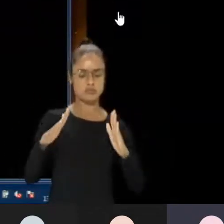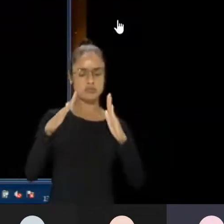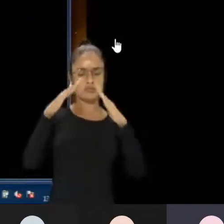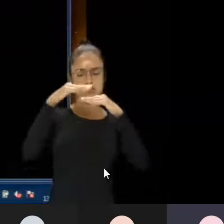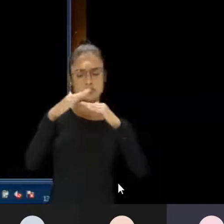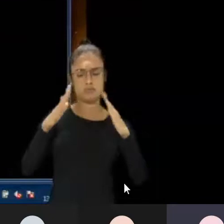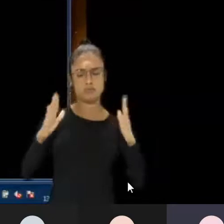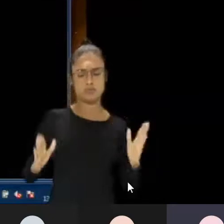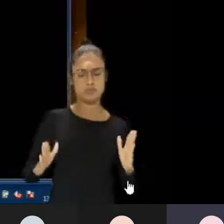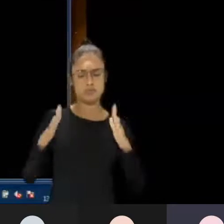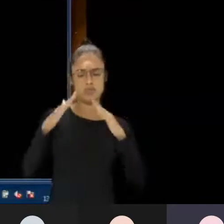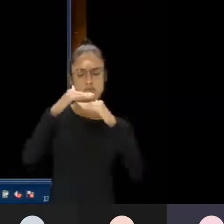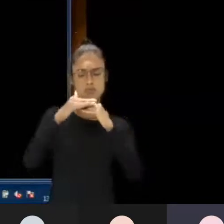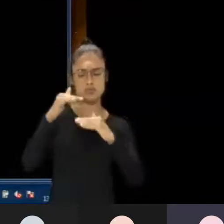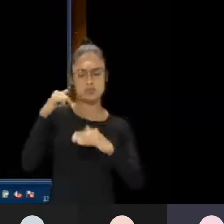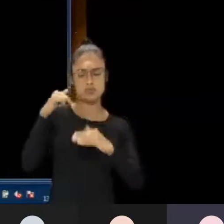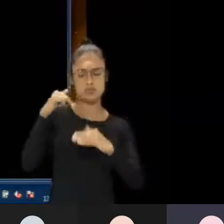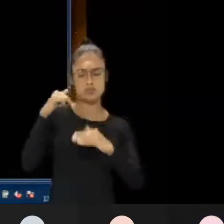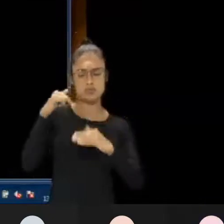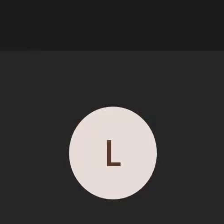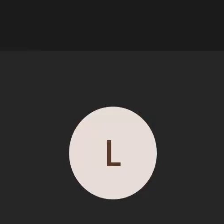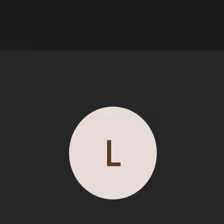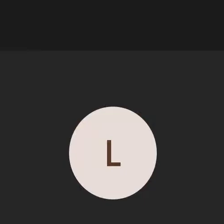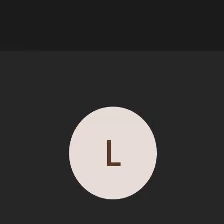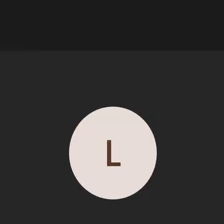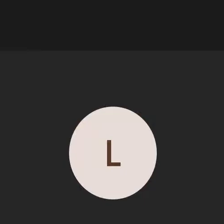que é um sólido que nós visualizamos fisicamente ali também.